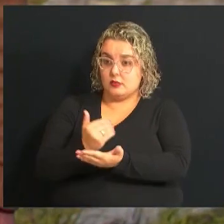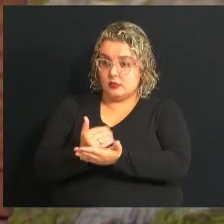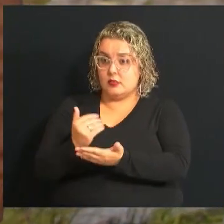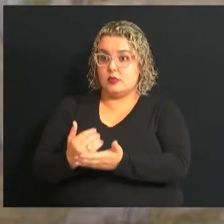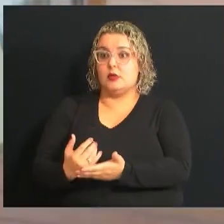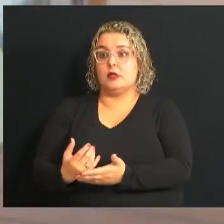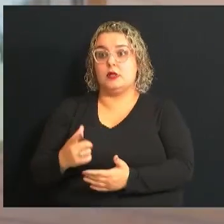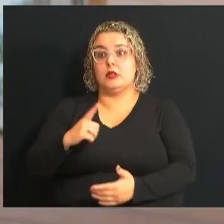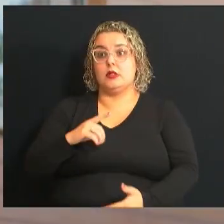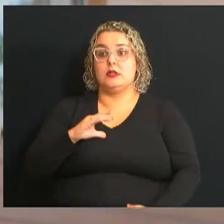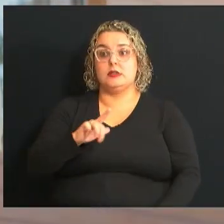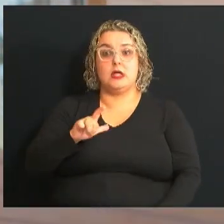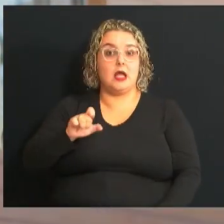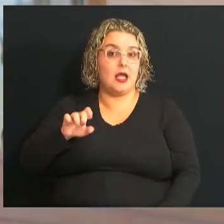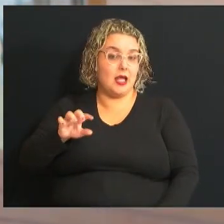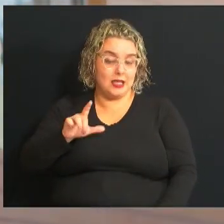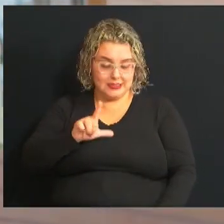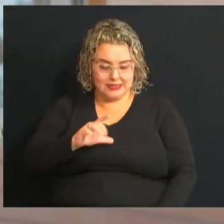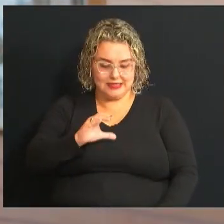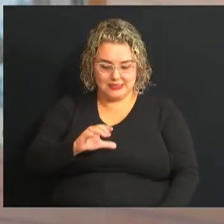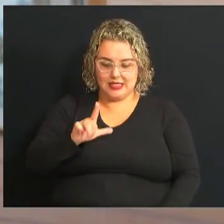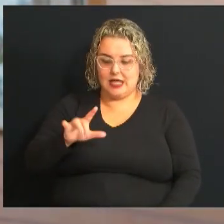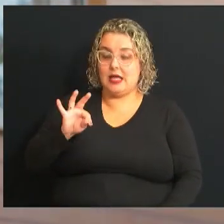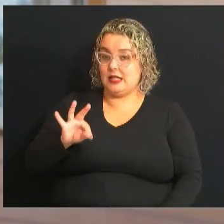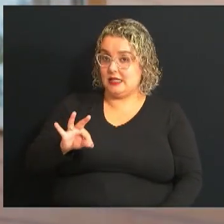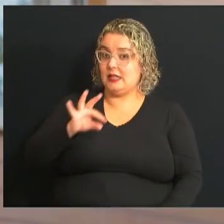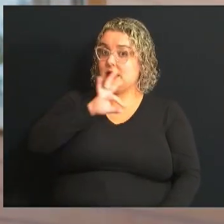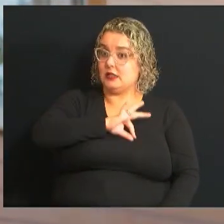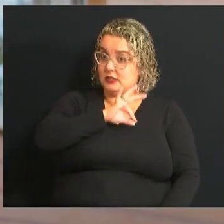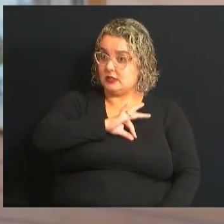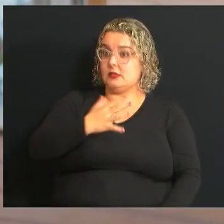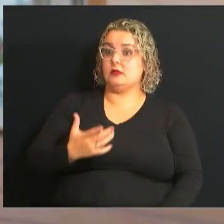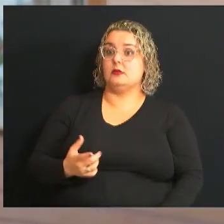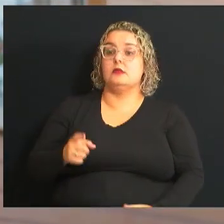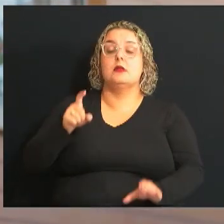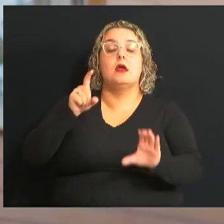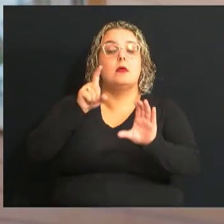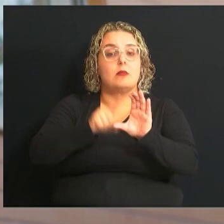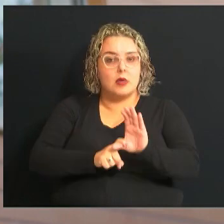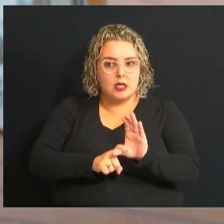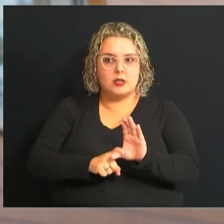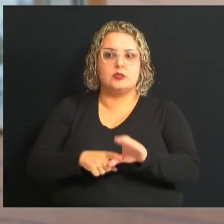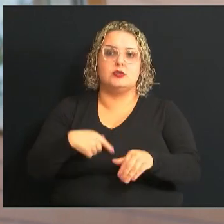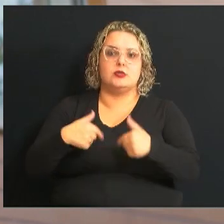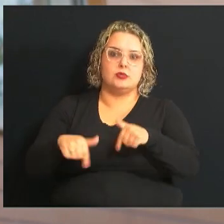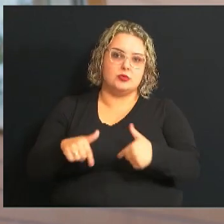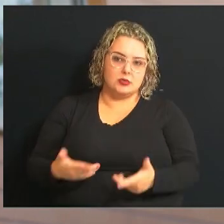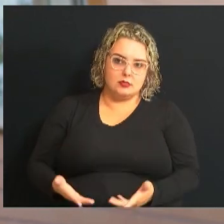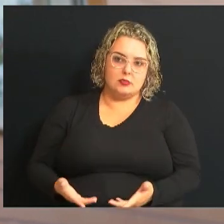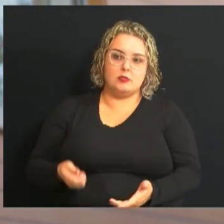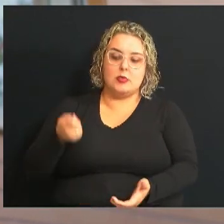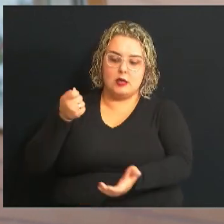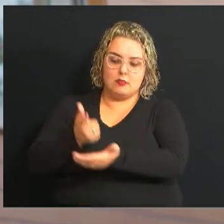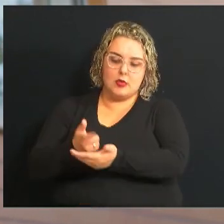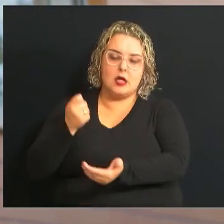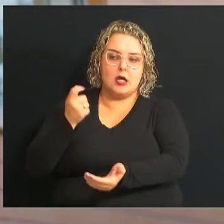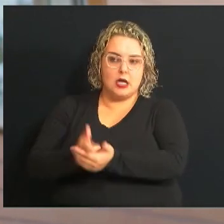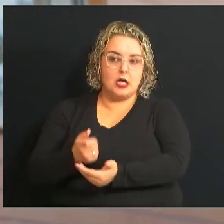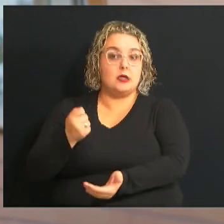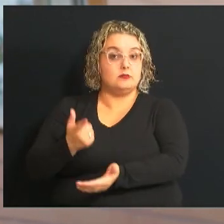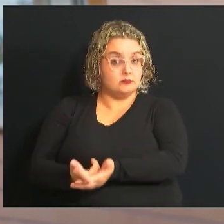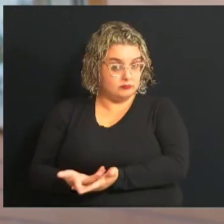assalariadas, depende de um trabalho para conseguir honrar com as suas prestações. Então, além de